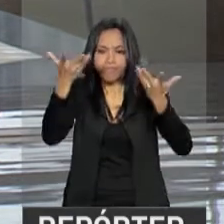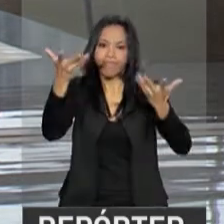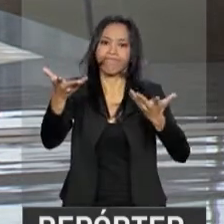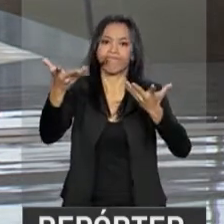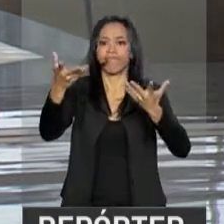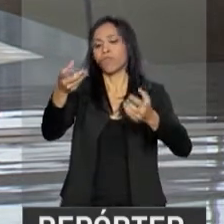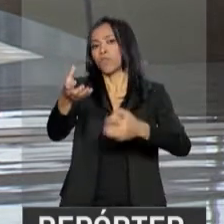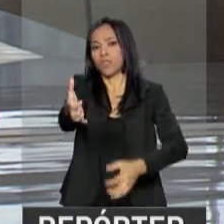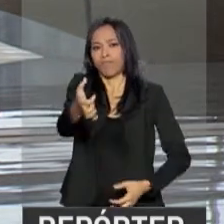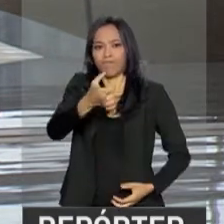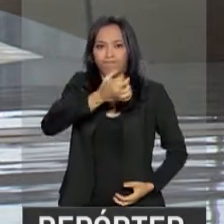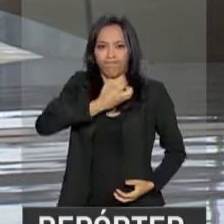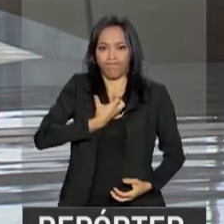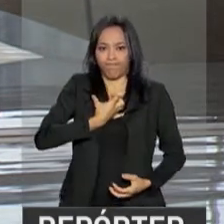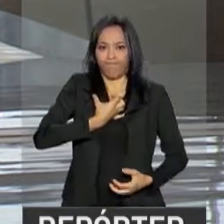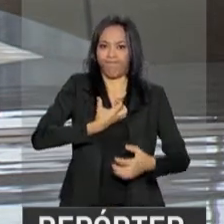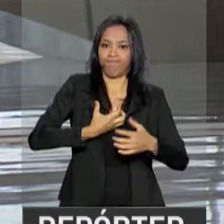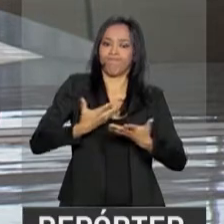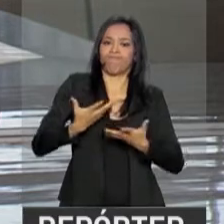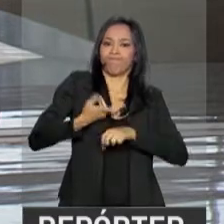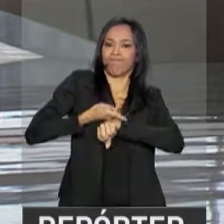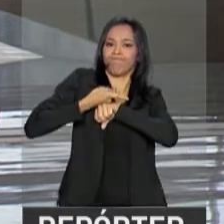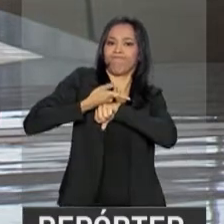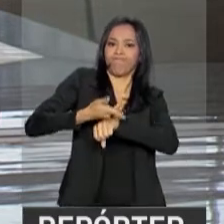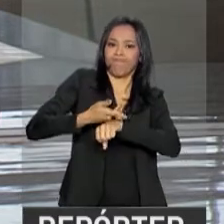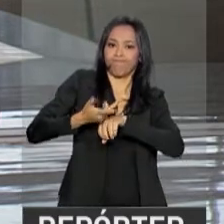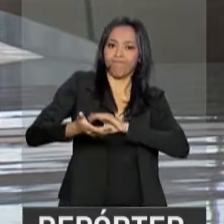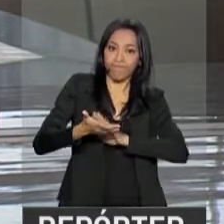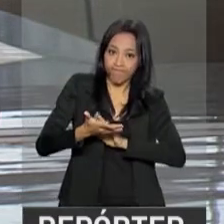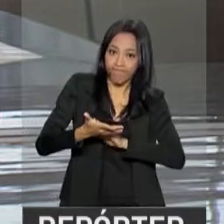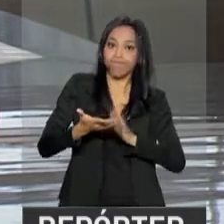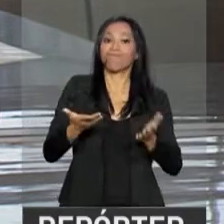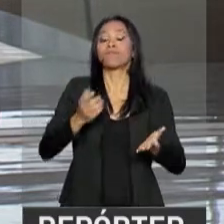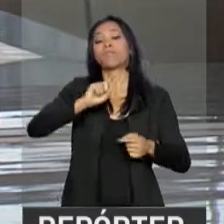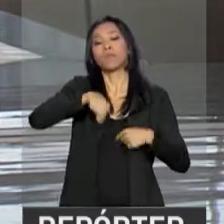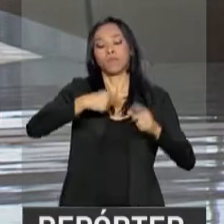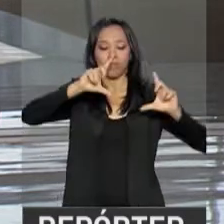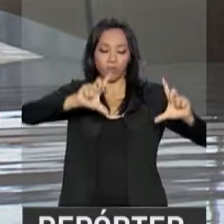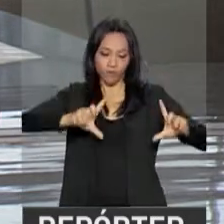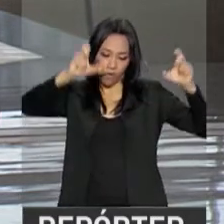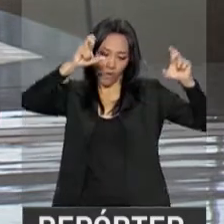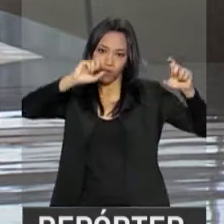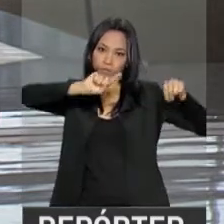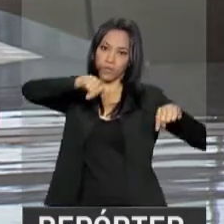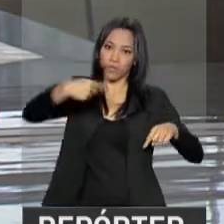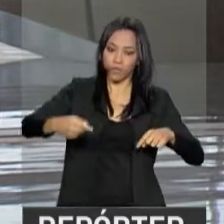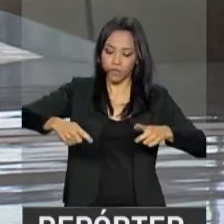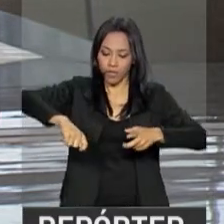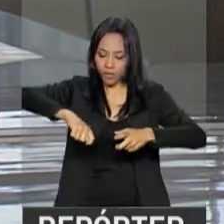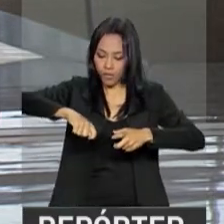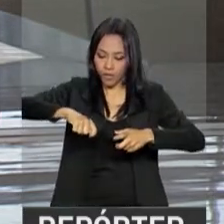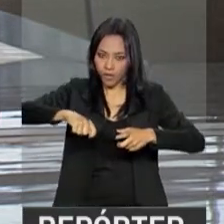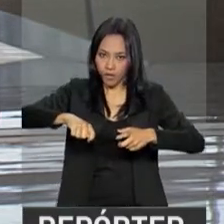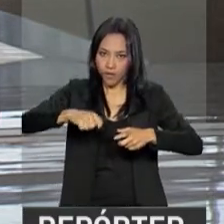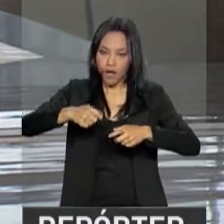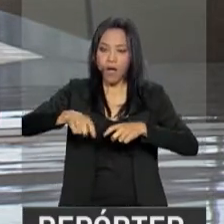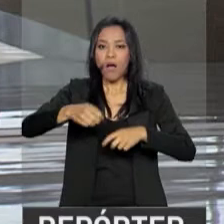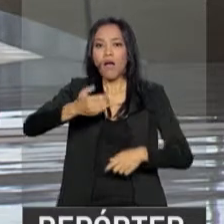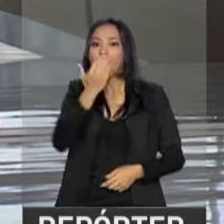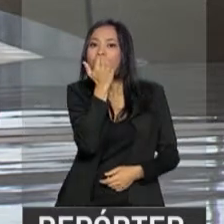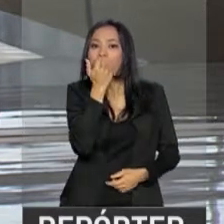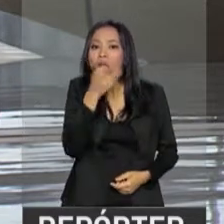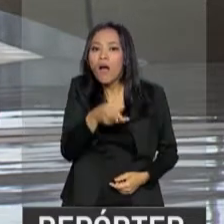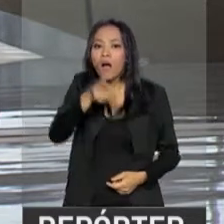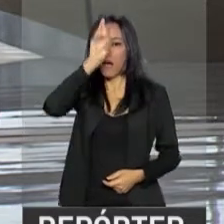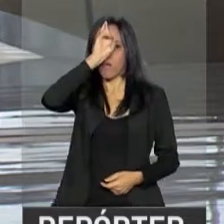insígnias da ordem do rio branco depois o presidente tira foto e almoça com os formandos